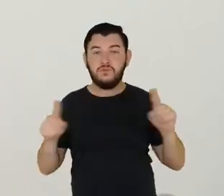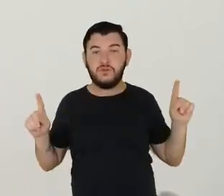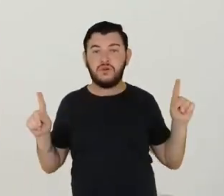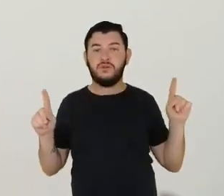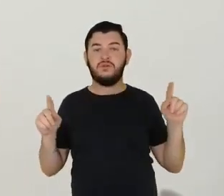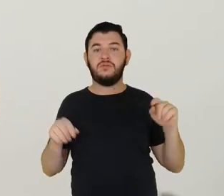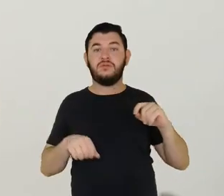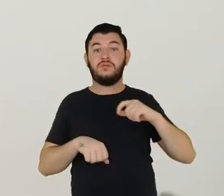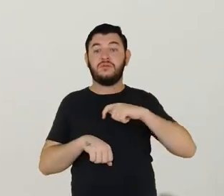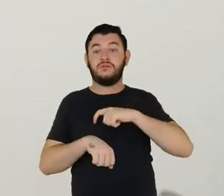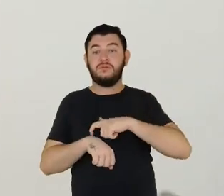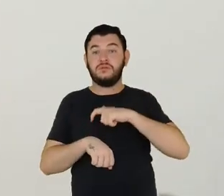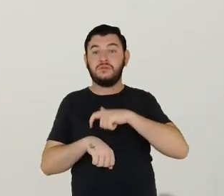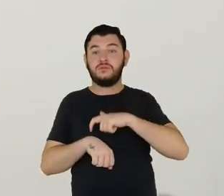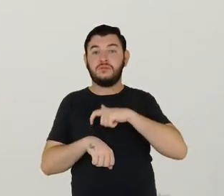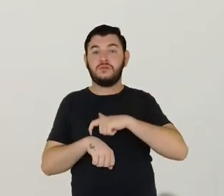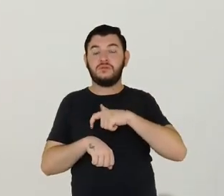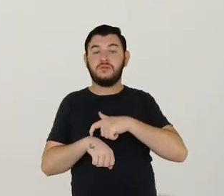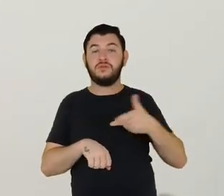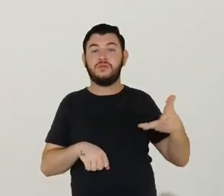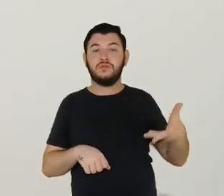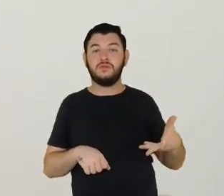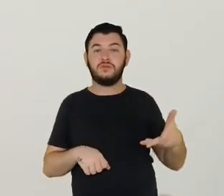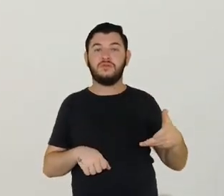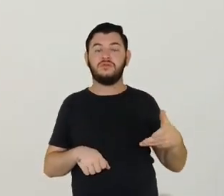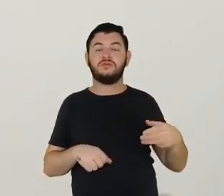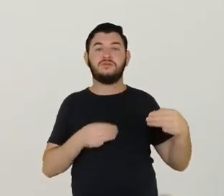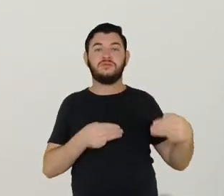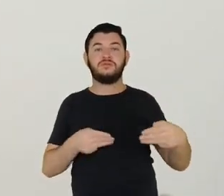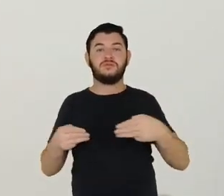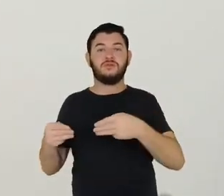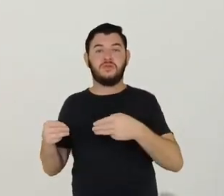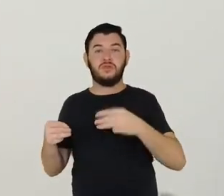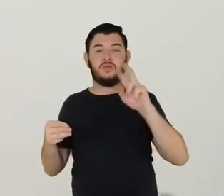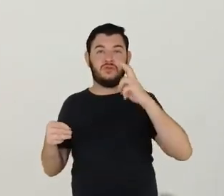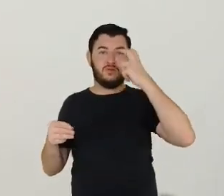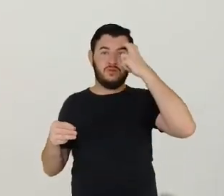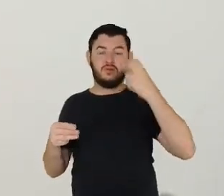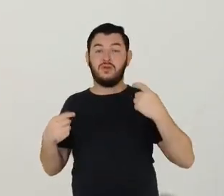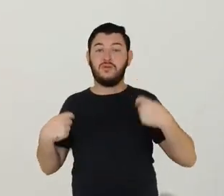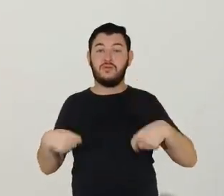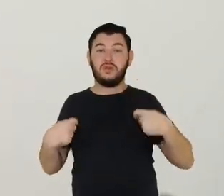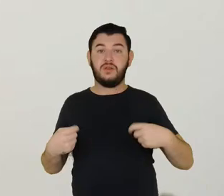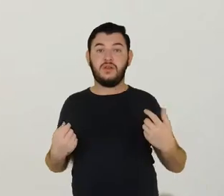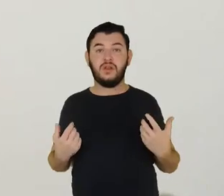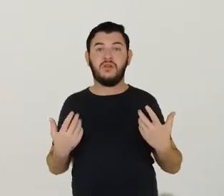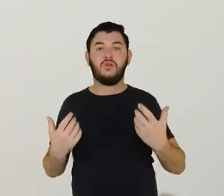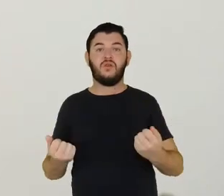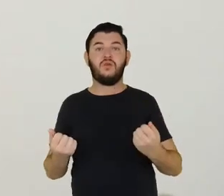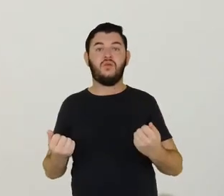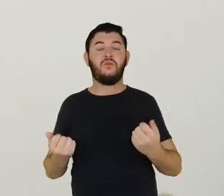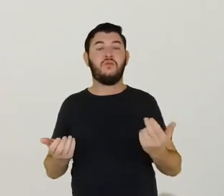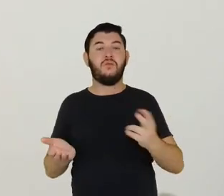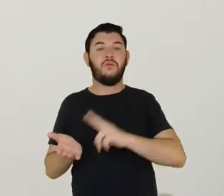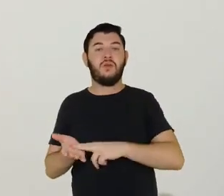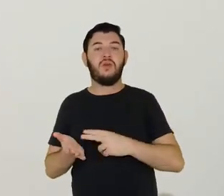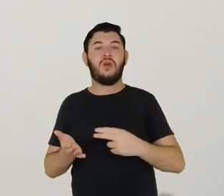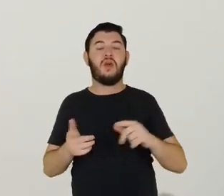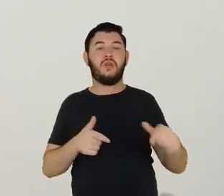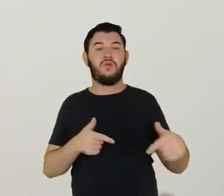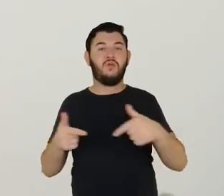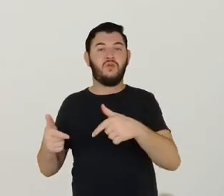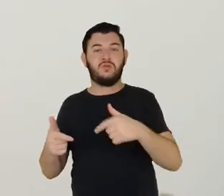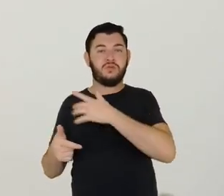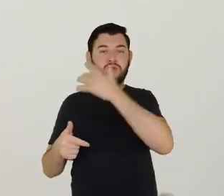assumindo a luta dos escritores de cinema e de televisão, tinha que estar assumindo a luta dos atores